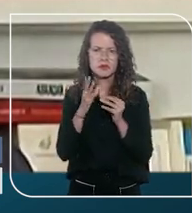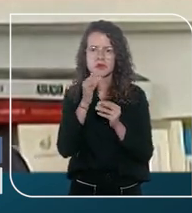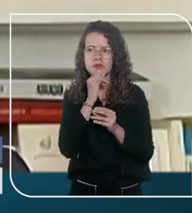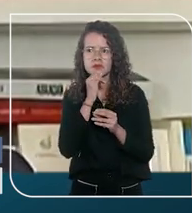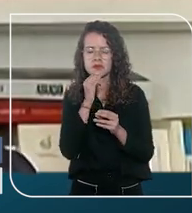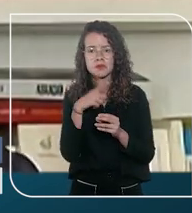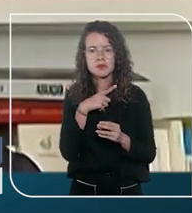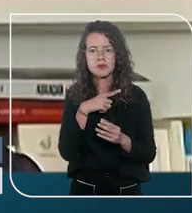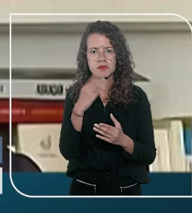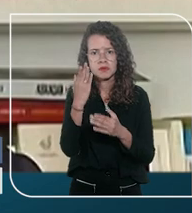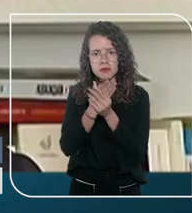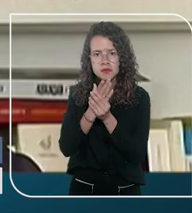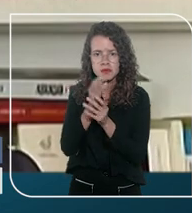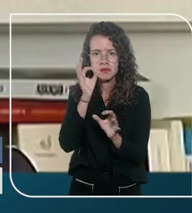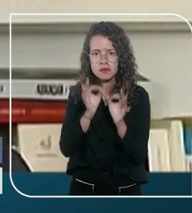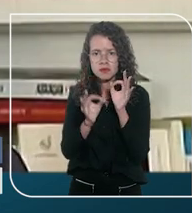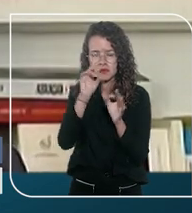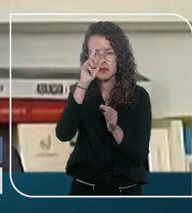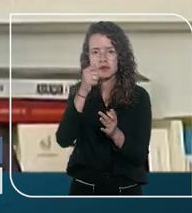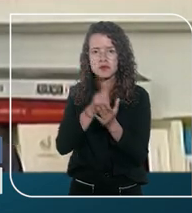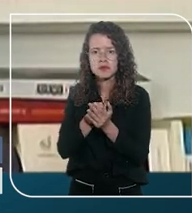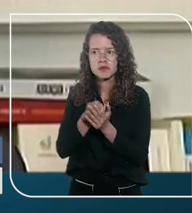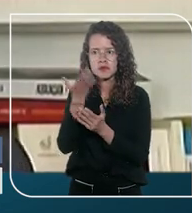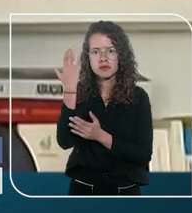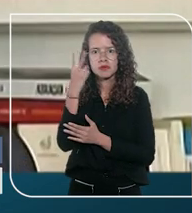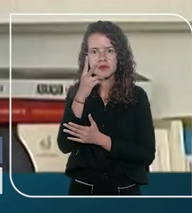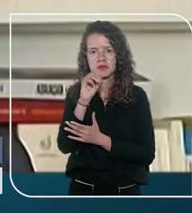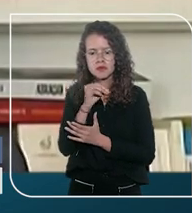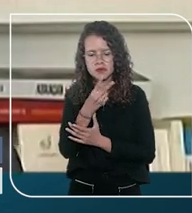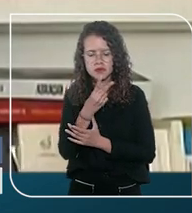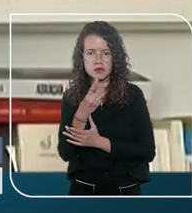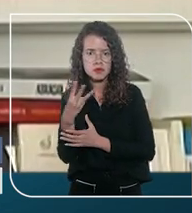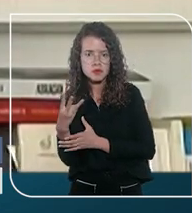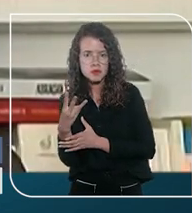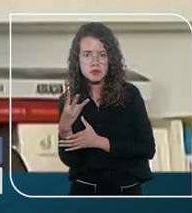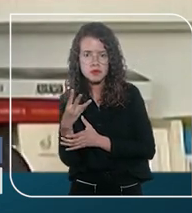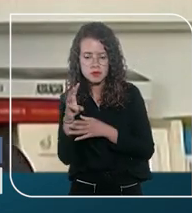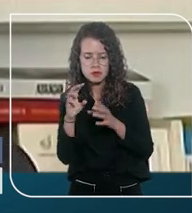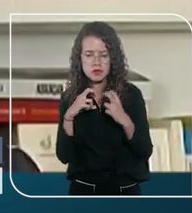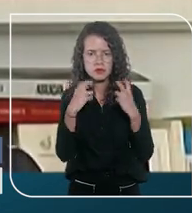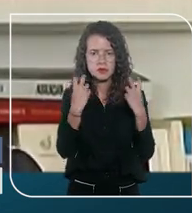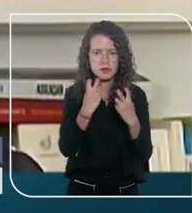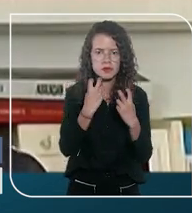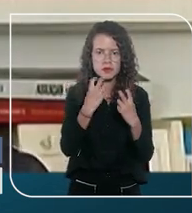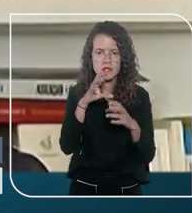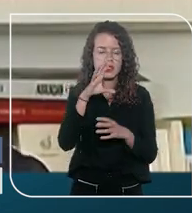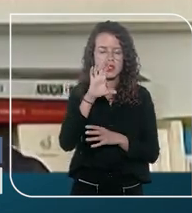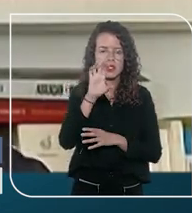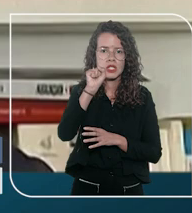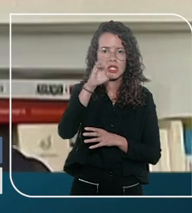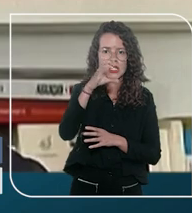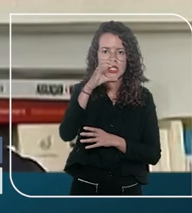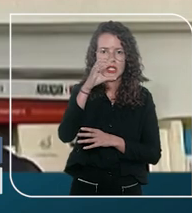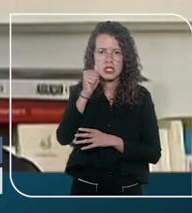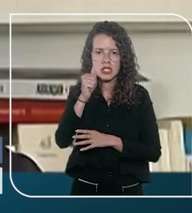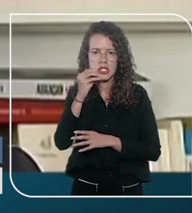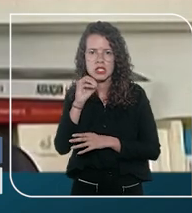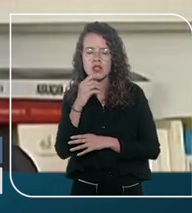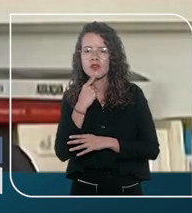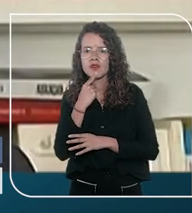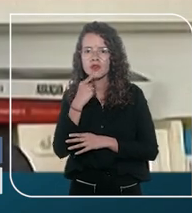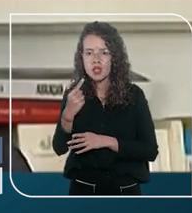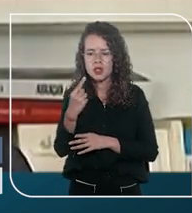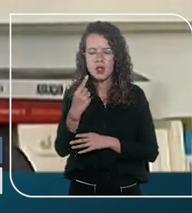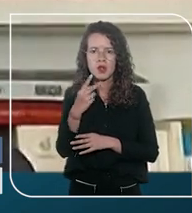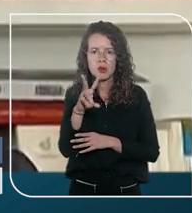julgado recente de 2023 da terceira sessão do STJ, né, no meio do ano de 2023,